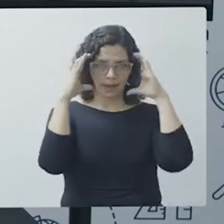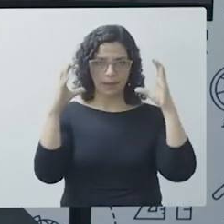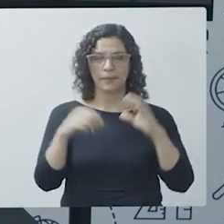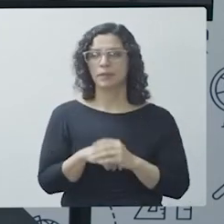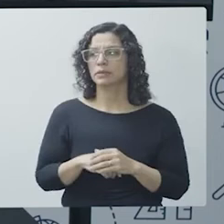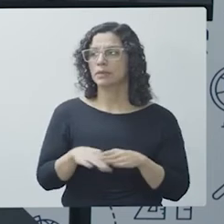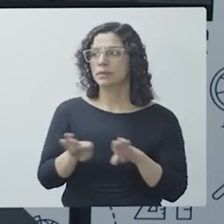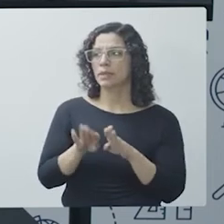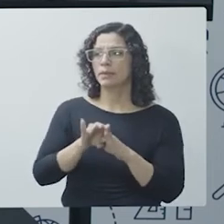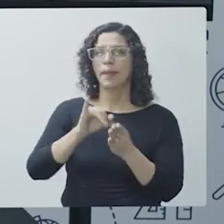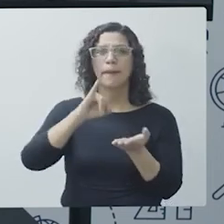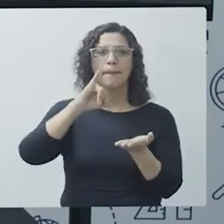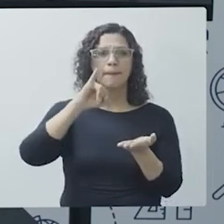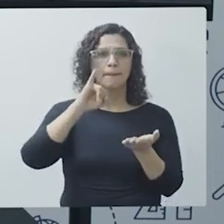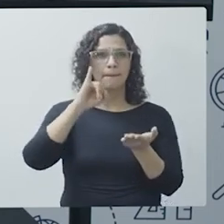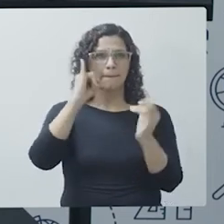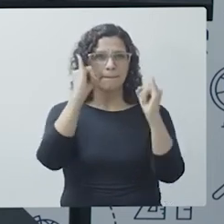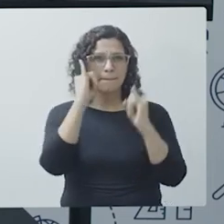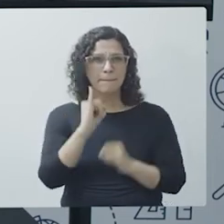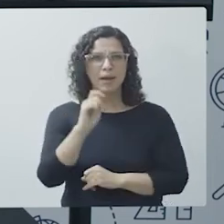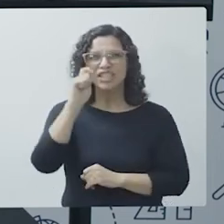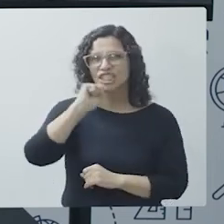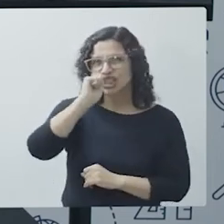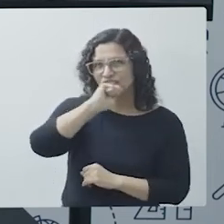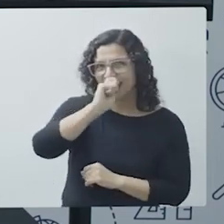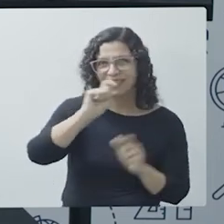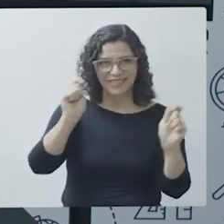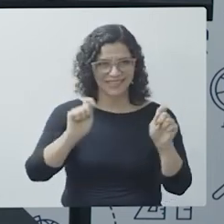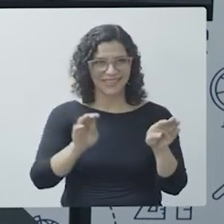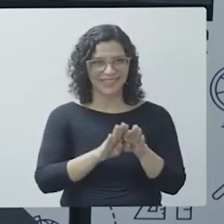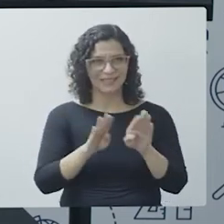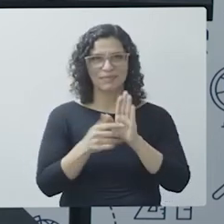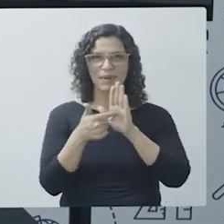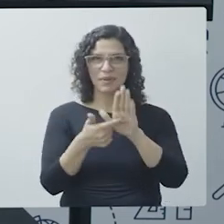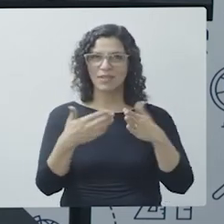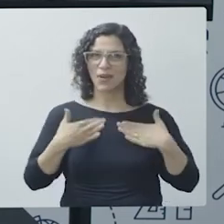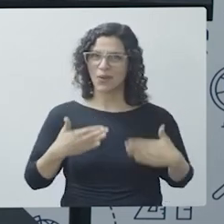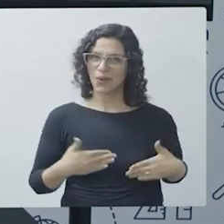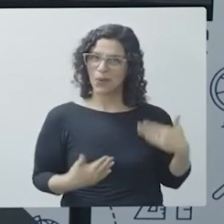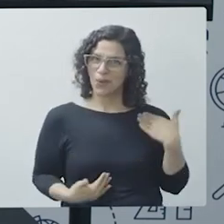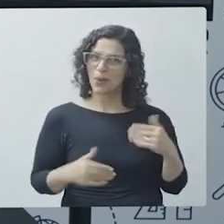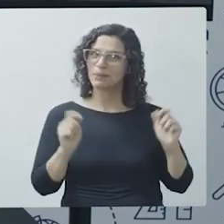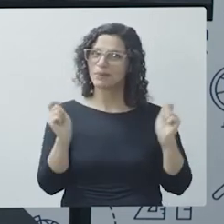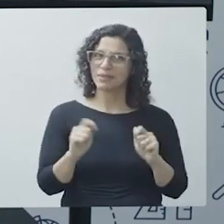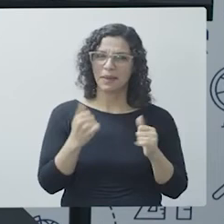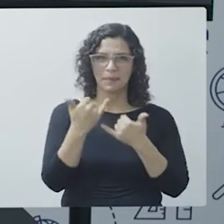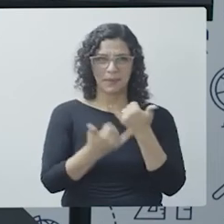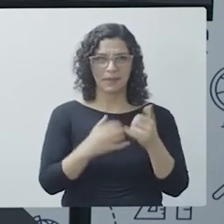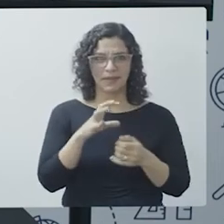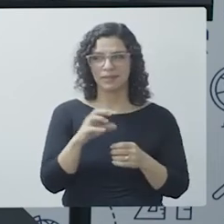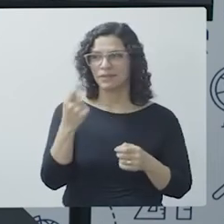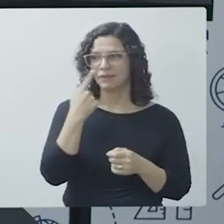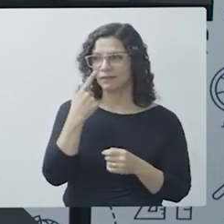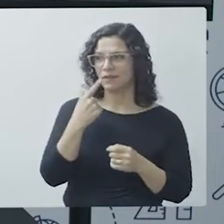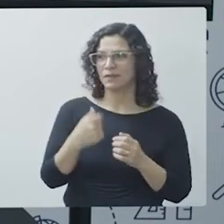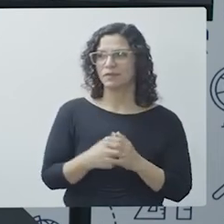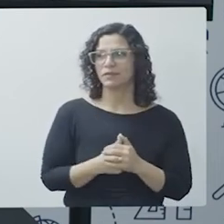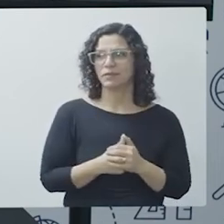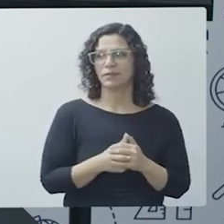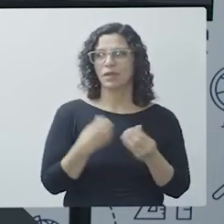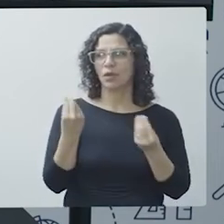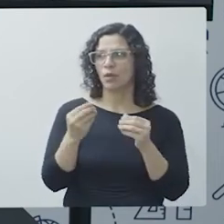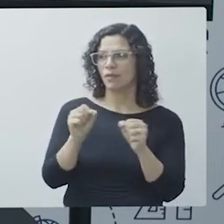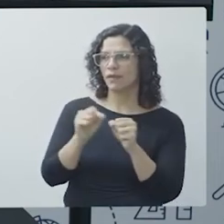cabeça. E palitos de dente para representar então as partes